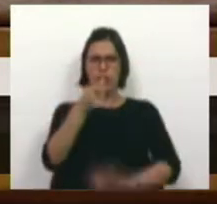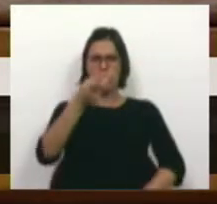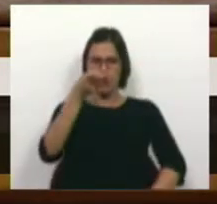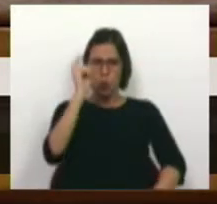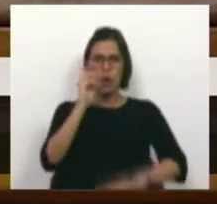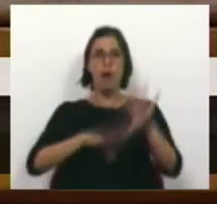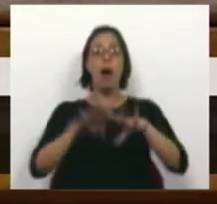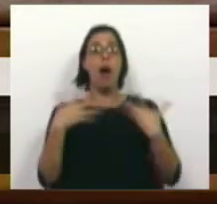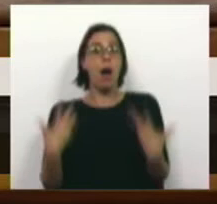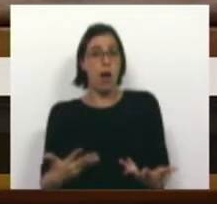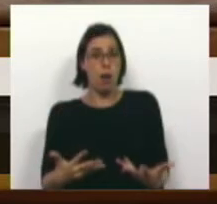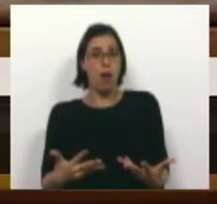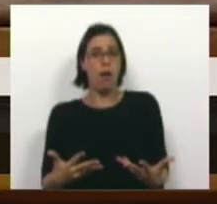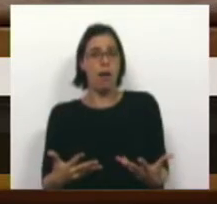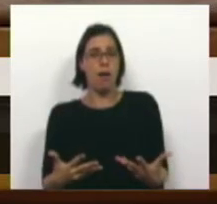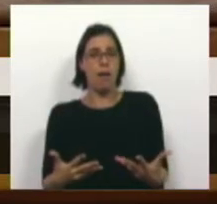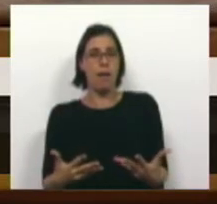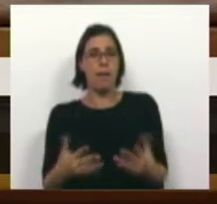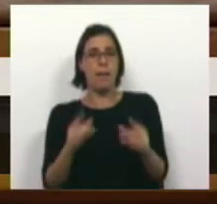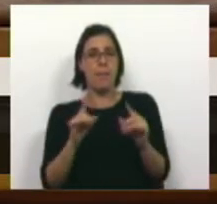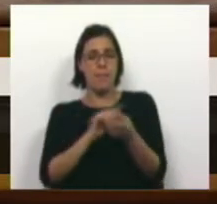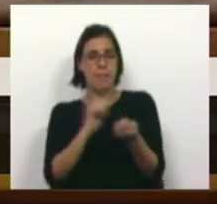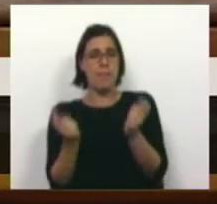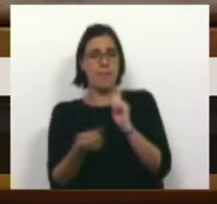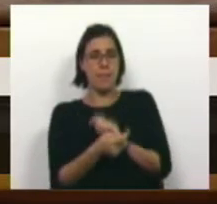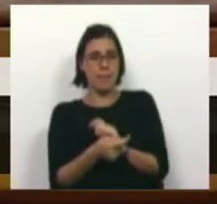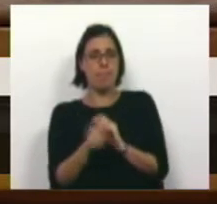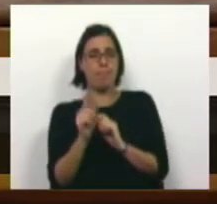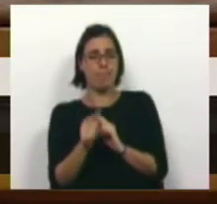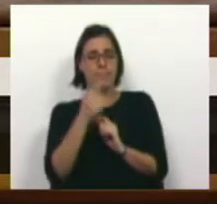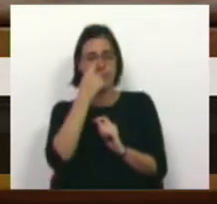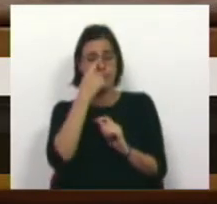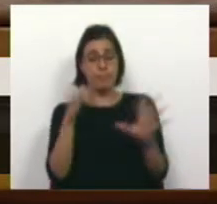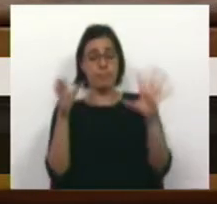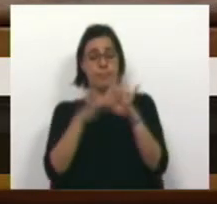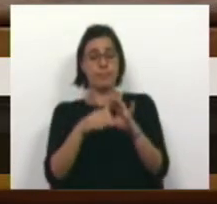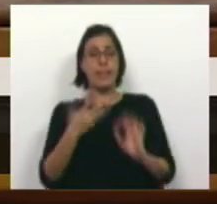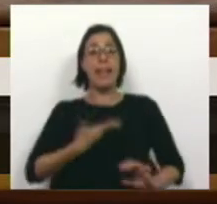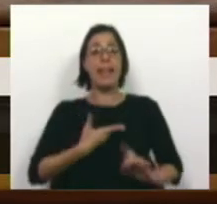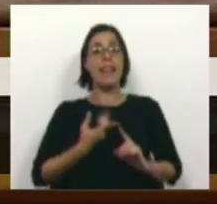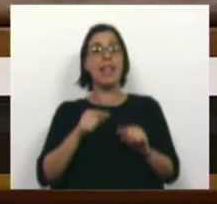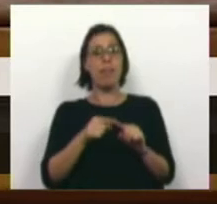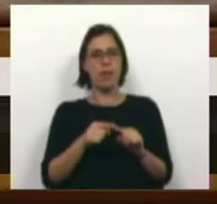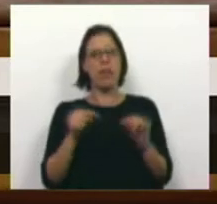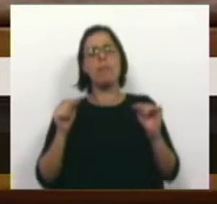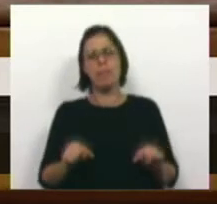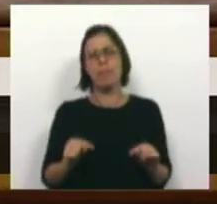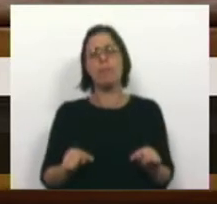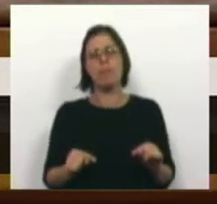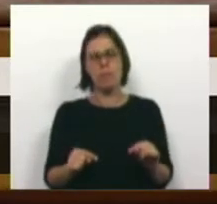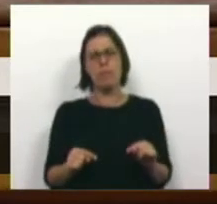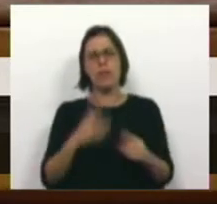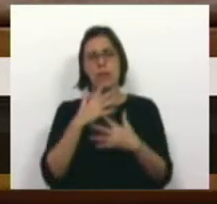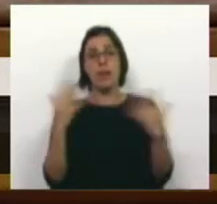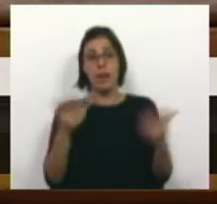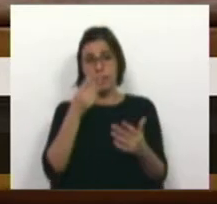de fazer agora. Essa mudança é a que diz respeito à dívida. Hoje, vendo a